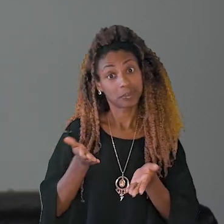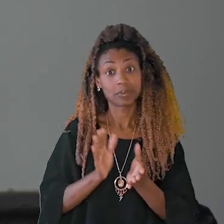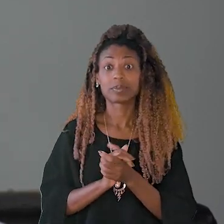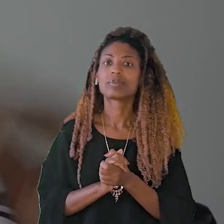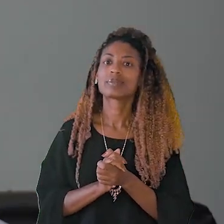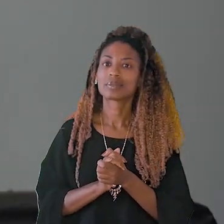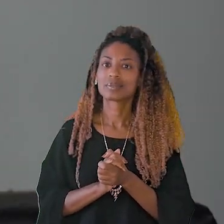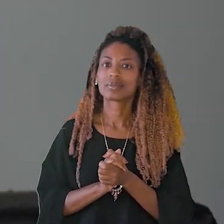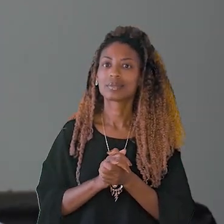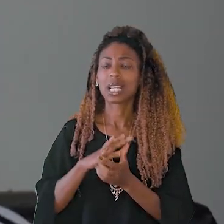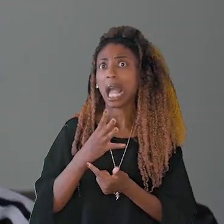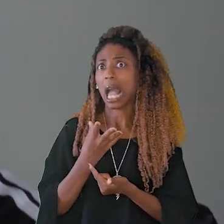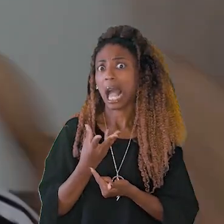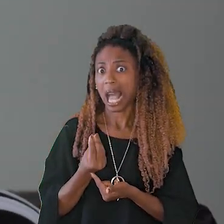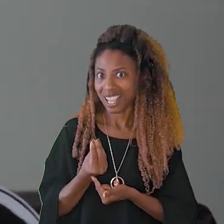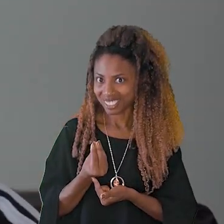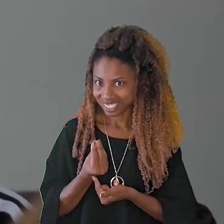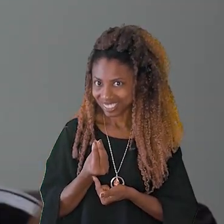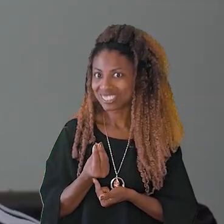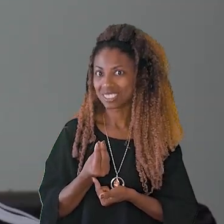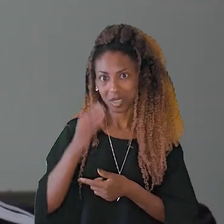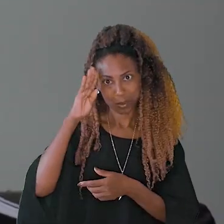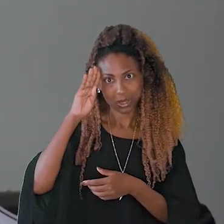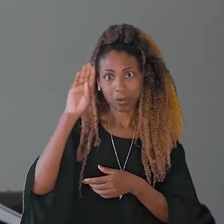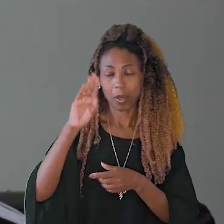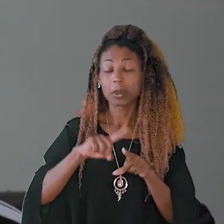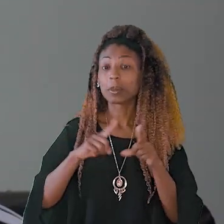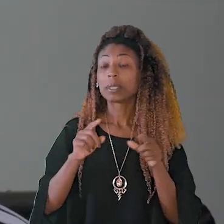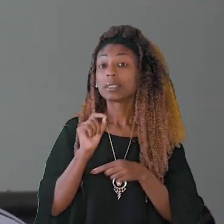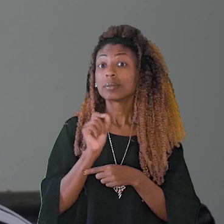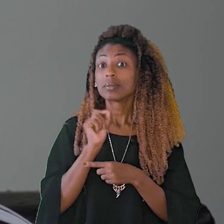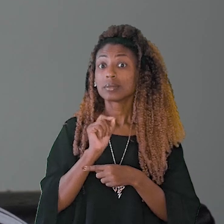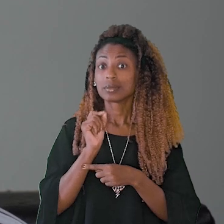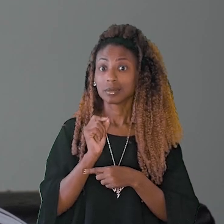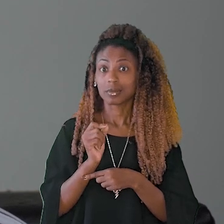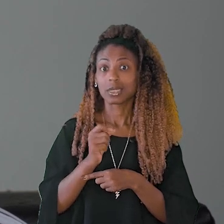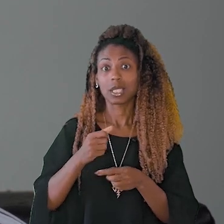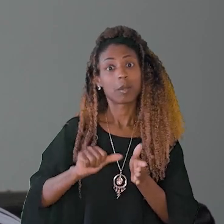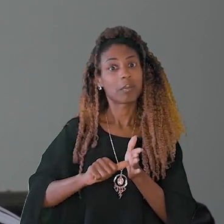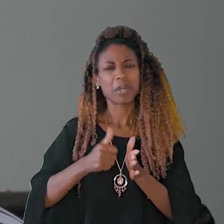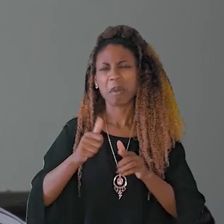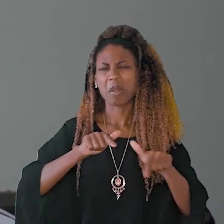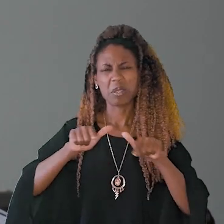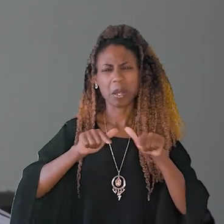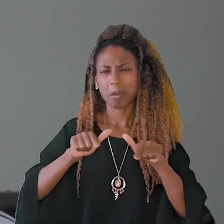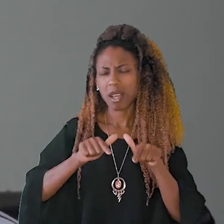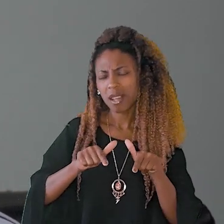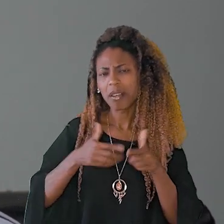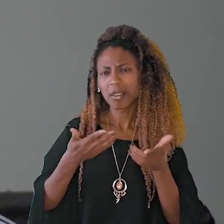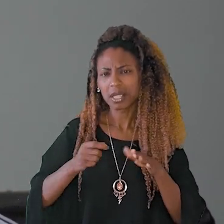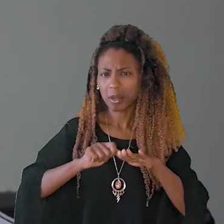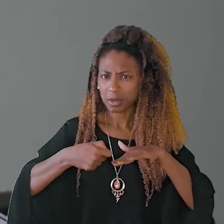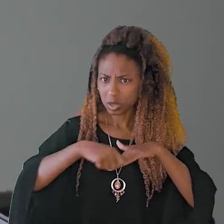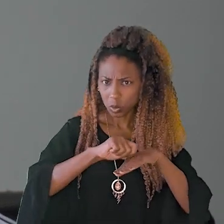uma pausa por outras questões, né? Que a arte acabou tomando essas outras profissões. Mas os meus primeiros trabalhos, assim, foi